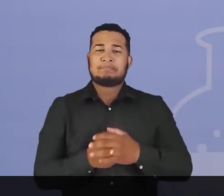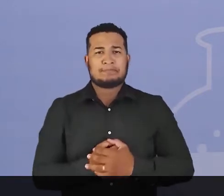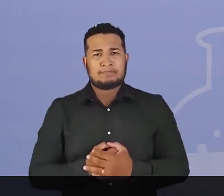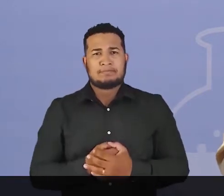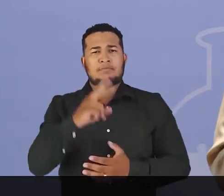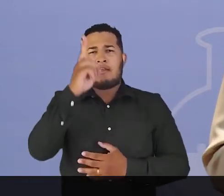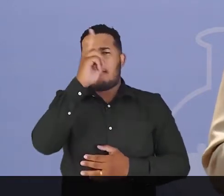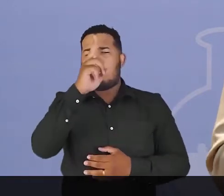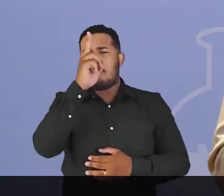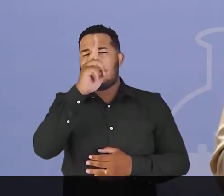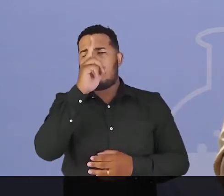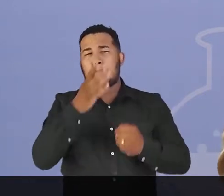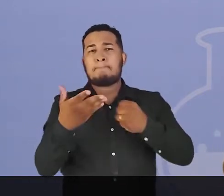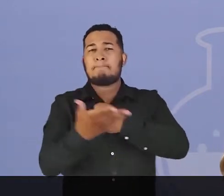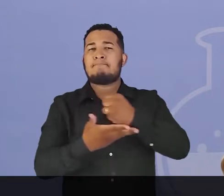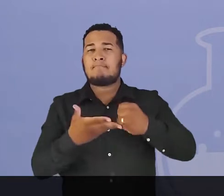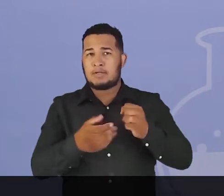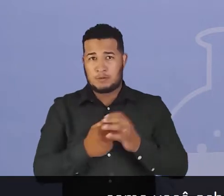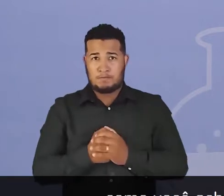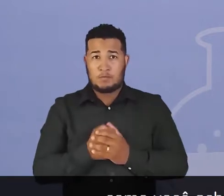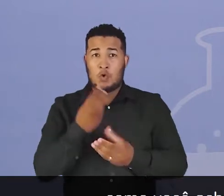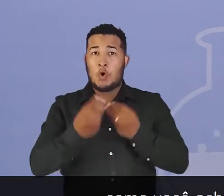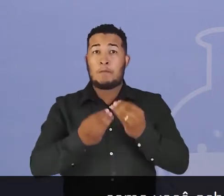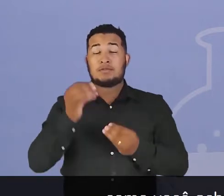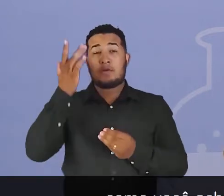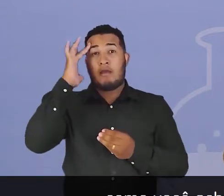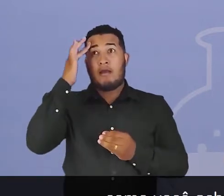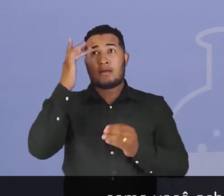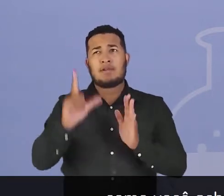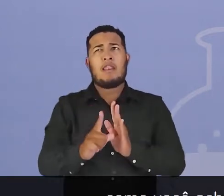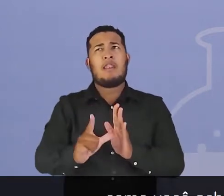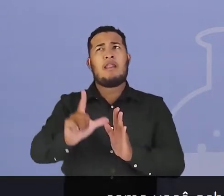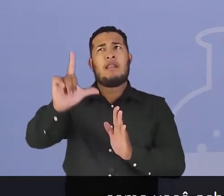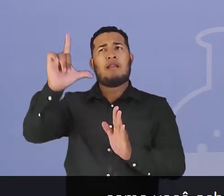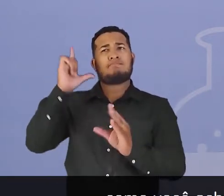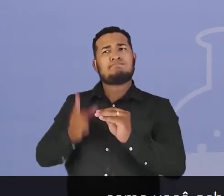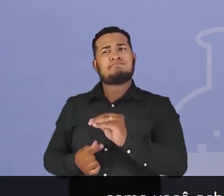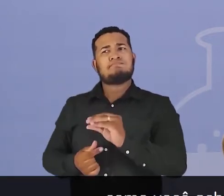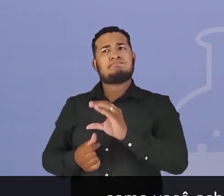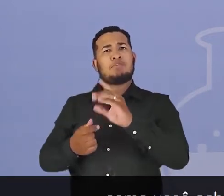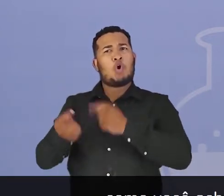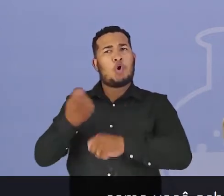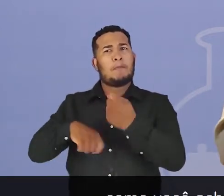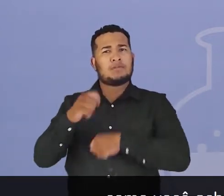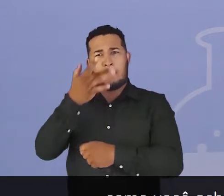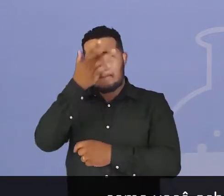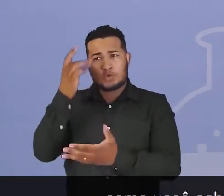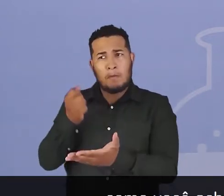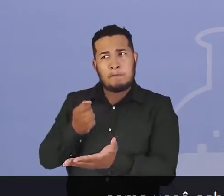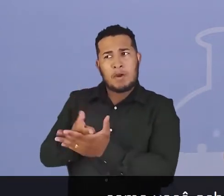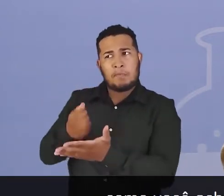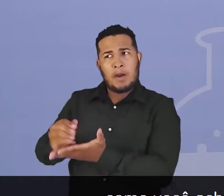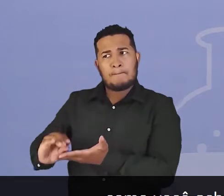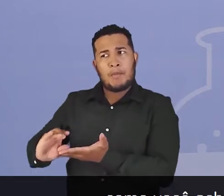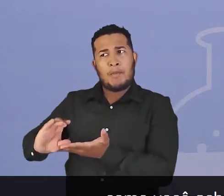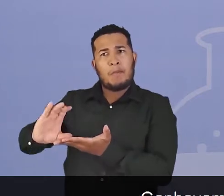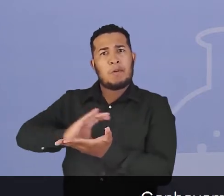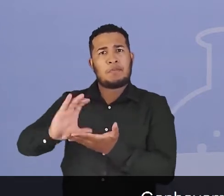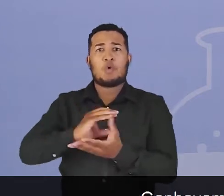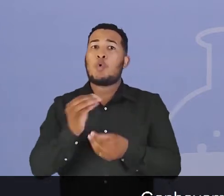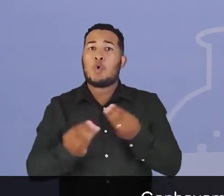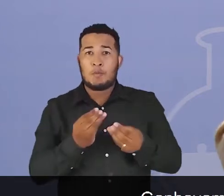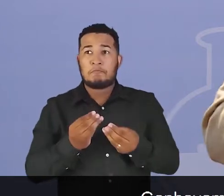Vamos relembrar uma questão bem básica. Como você acha que as pessoas ganhavam dinheiro lá no capitalismo comercial?